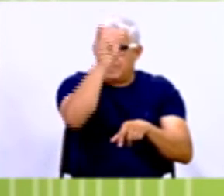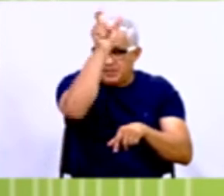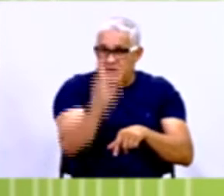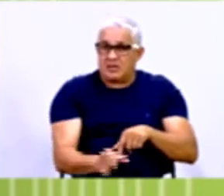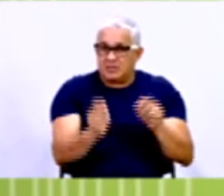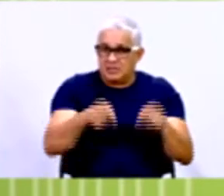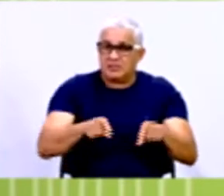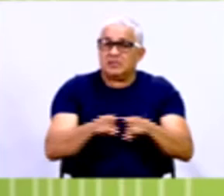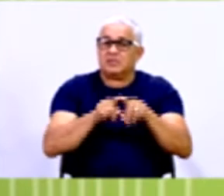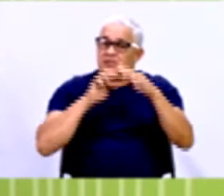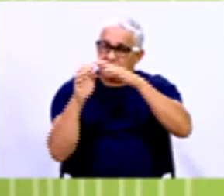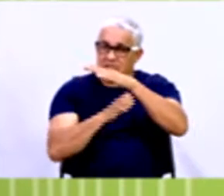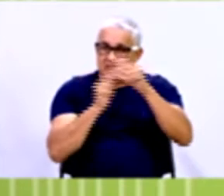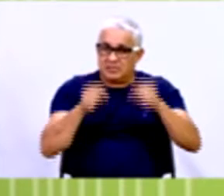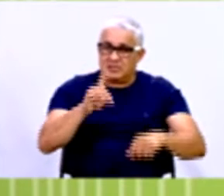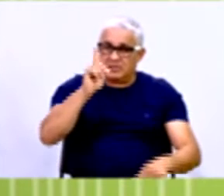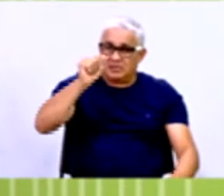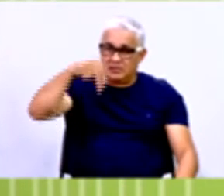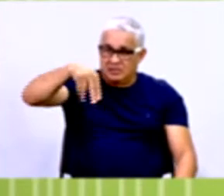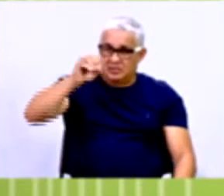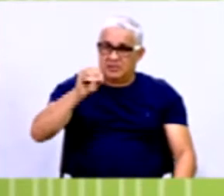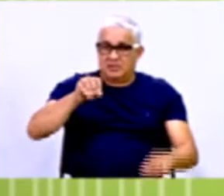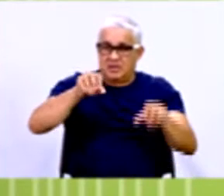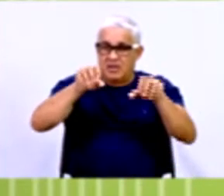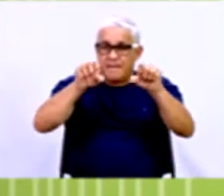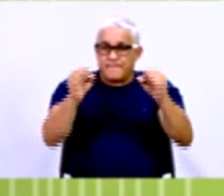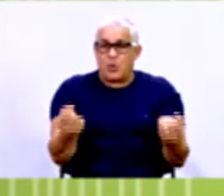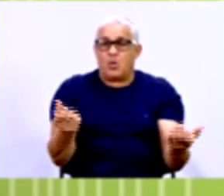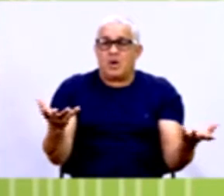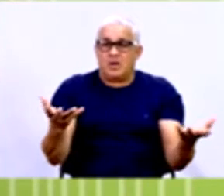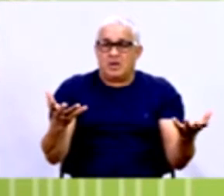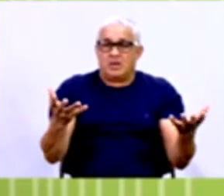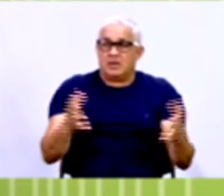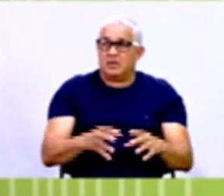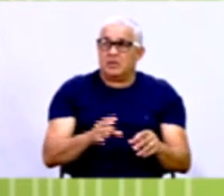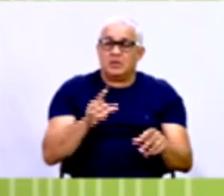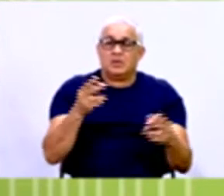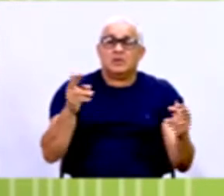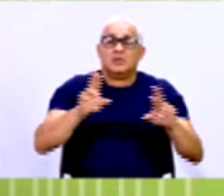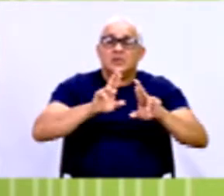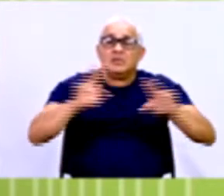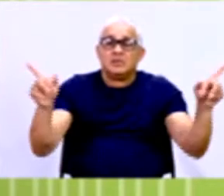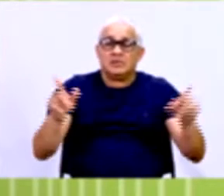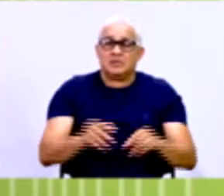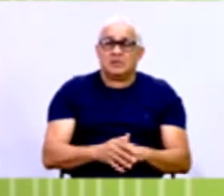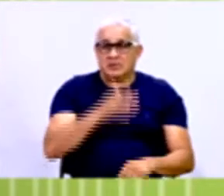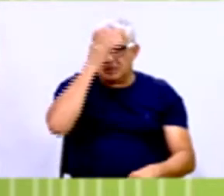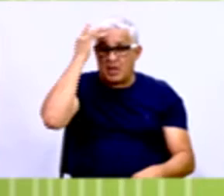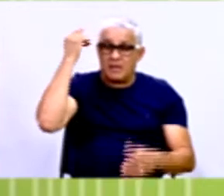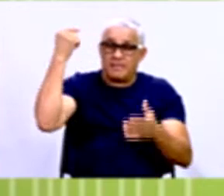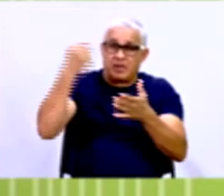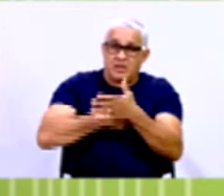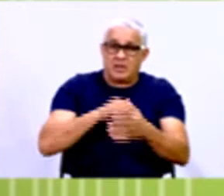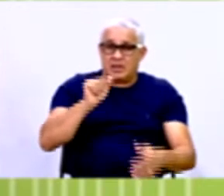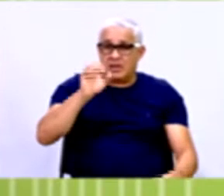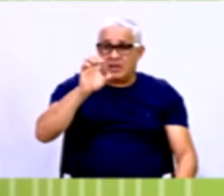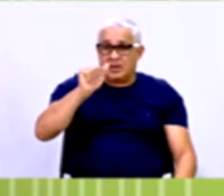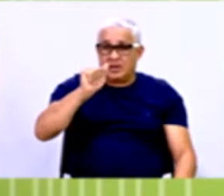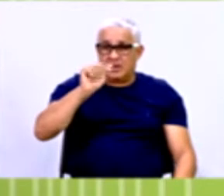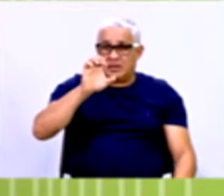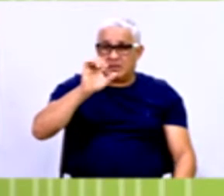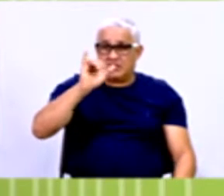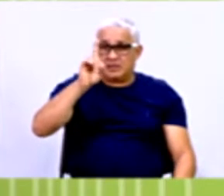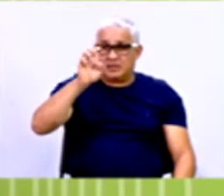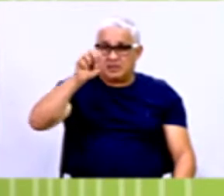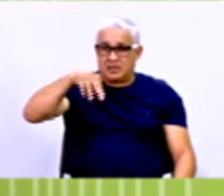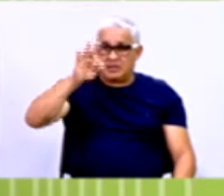na propriedade, certo? Aí você fala assim, professora, qual que é a diferença, que acontece muito de perguntarem isso, do acidente para incidente? É quase a